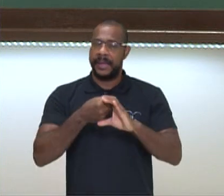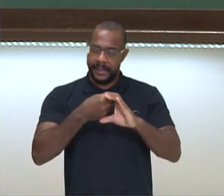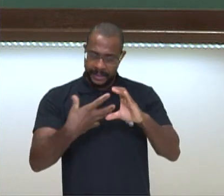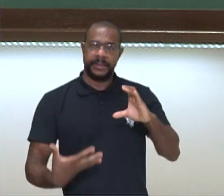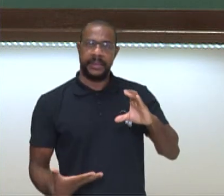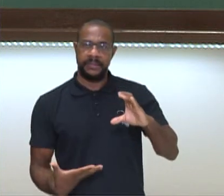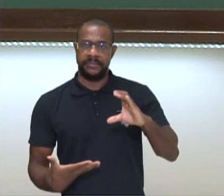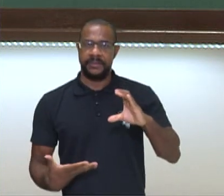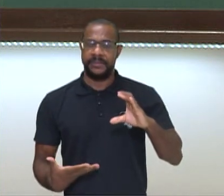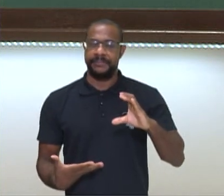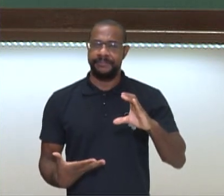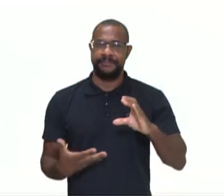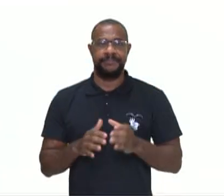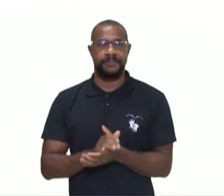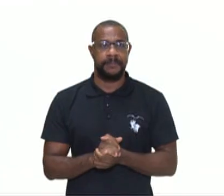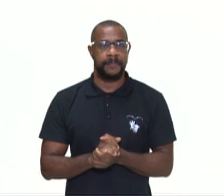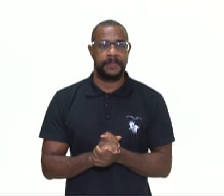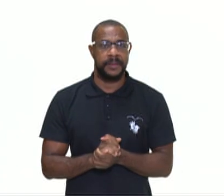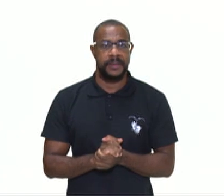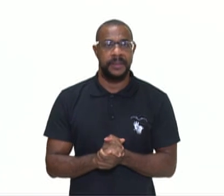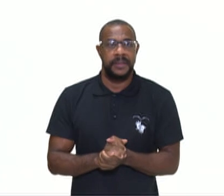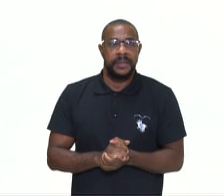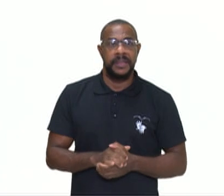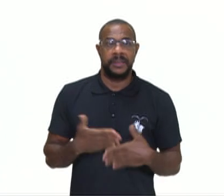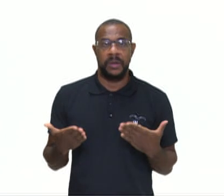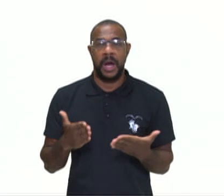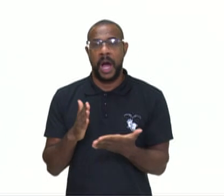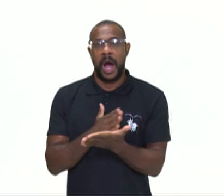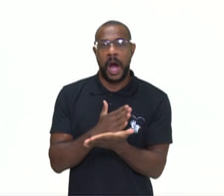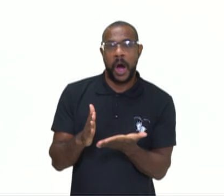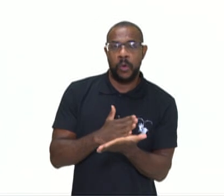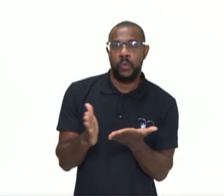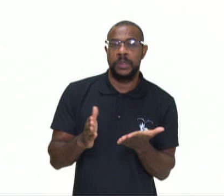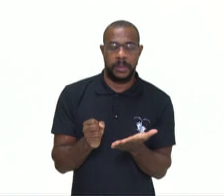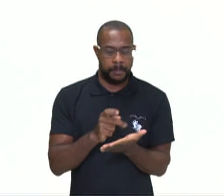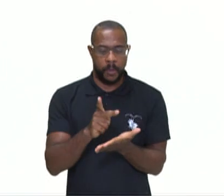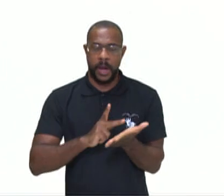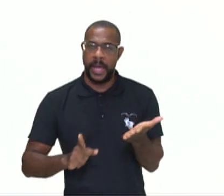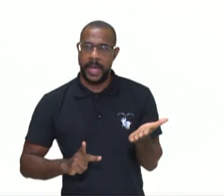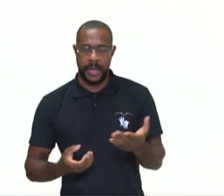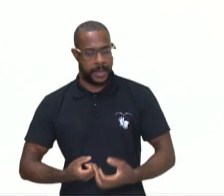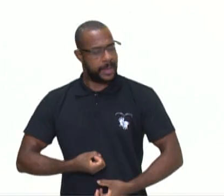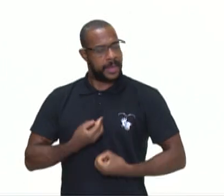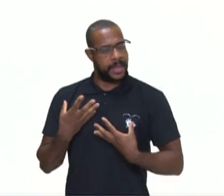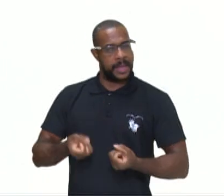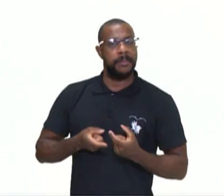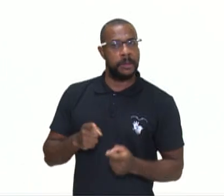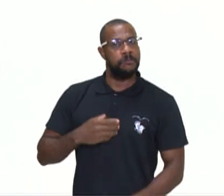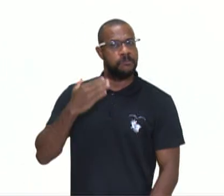parnasiana. E alguns de seus poemas são bem famosos, dentre